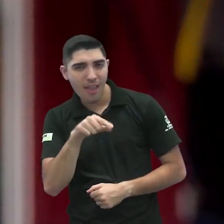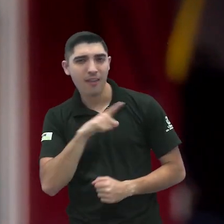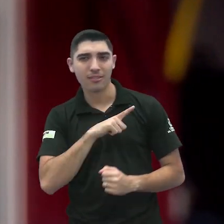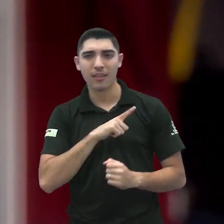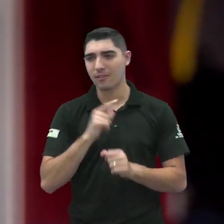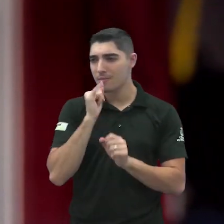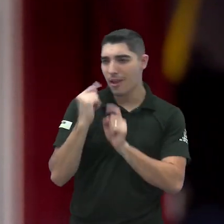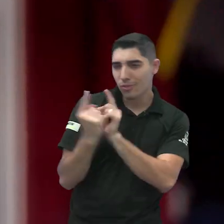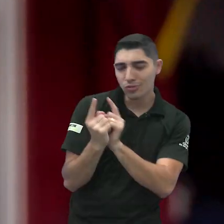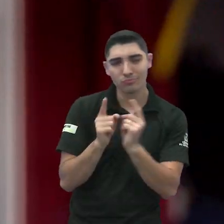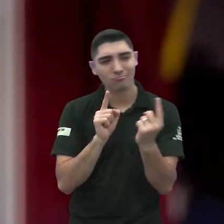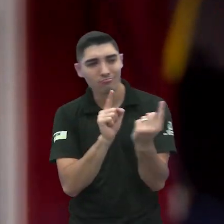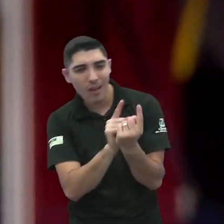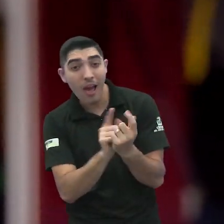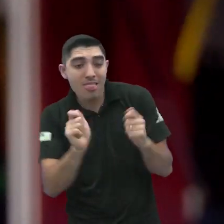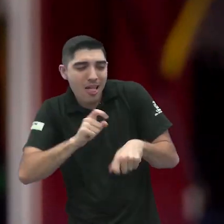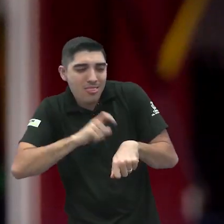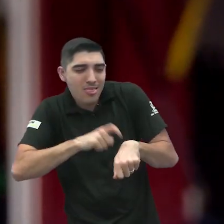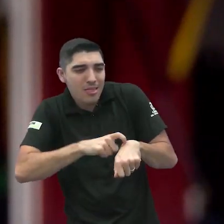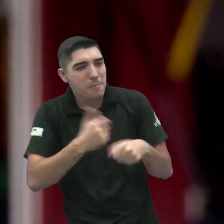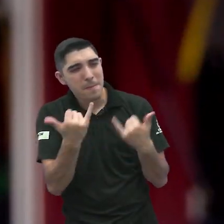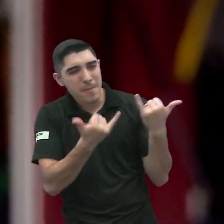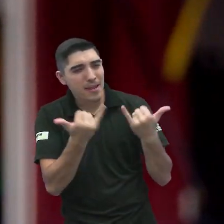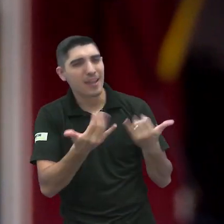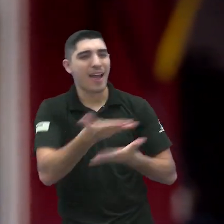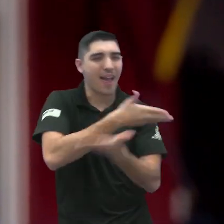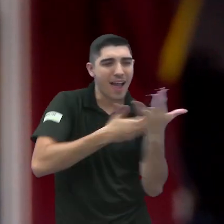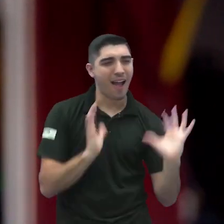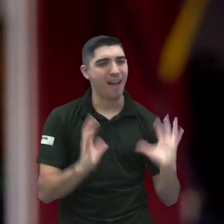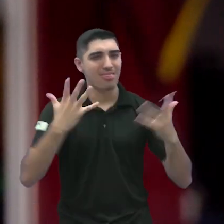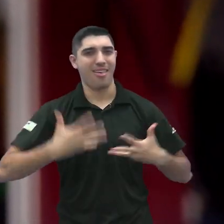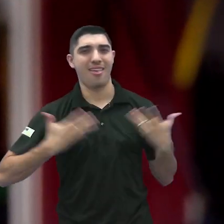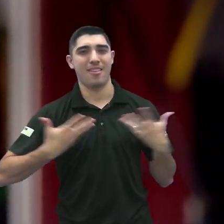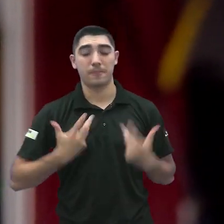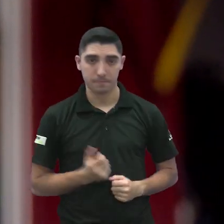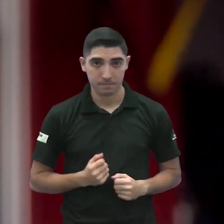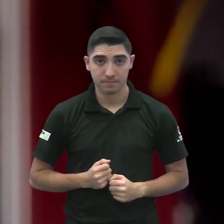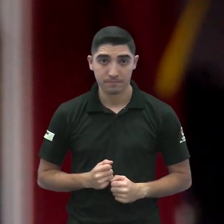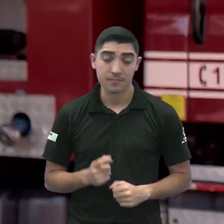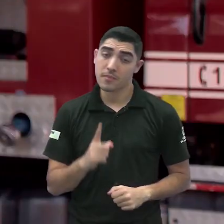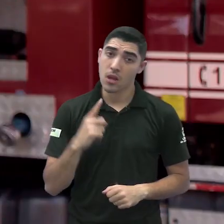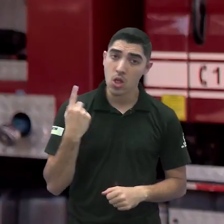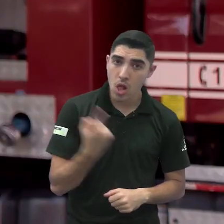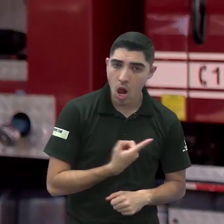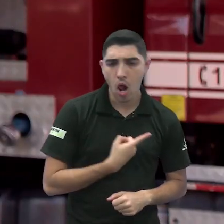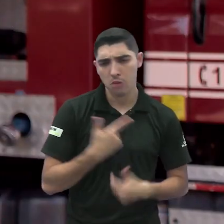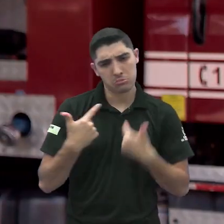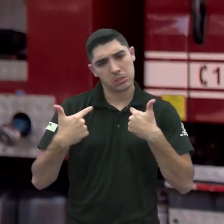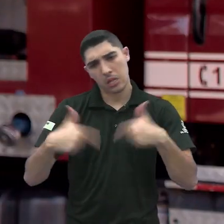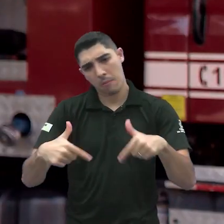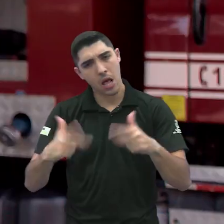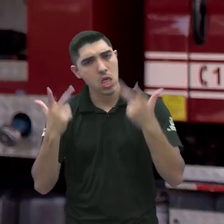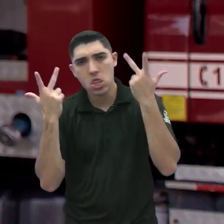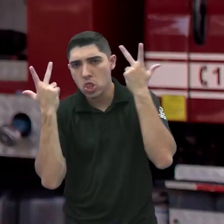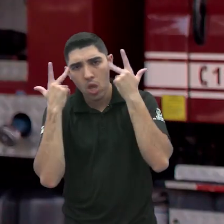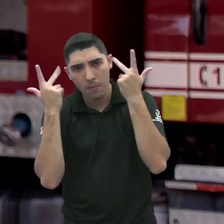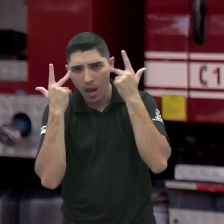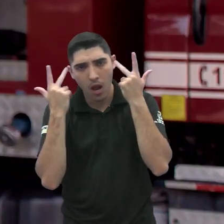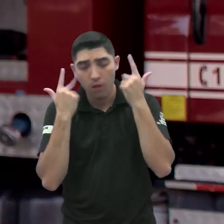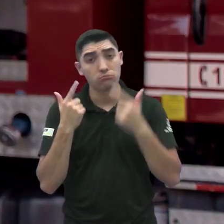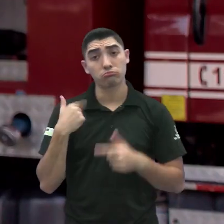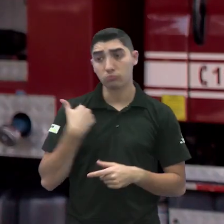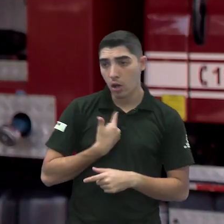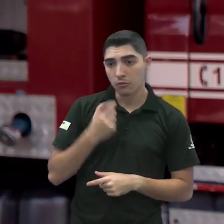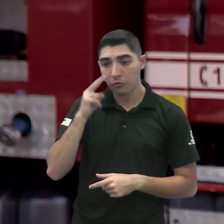Ano Novo, entre um atendimento e outro, encontram um jeitinho de celebrar. A gente vai fazer a nossa